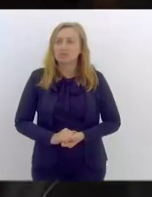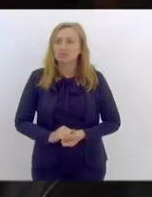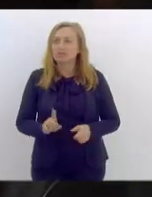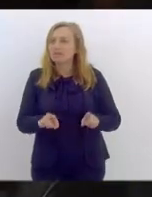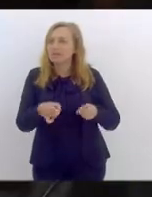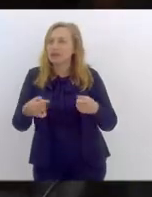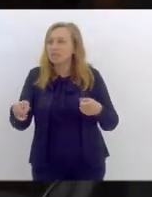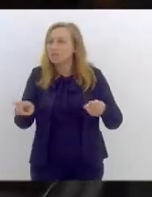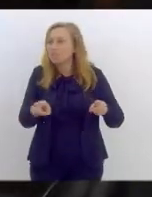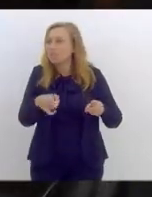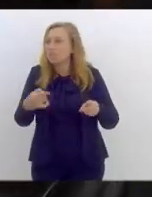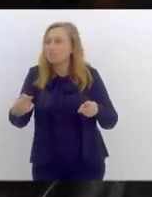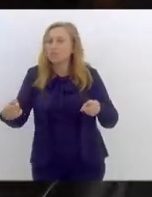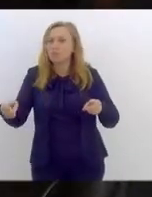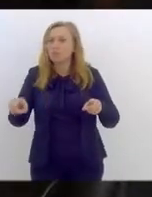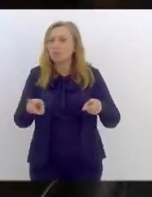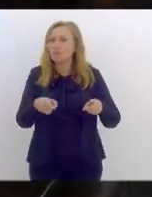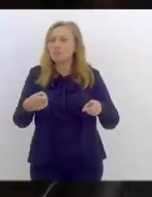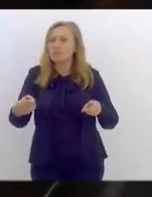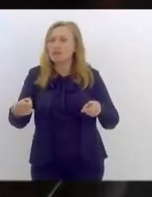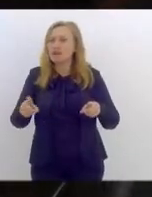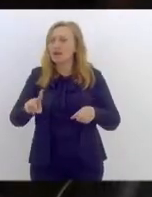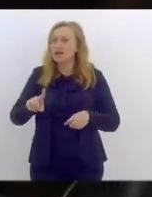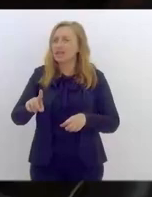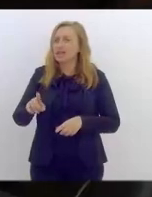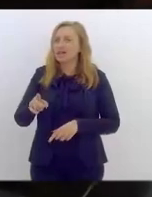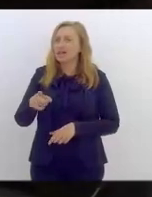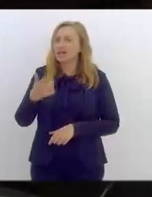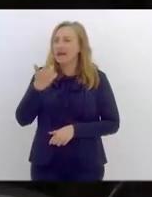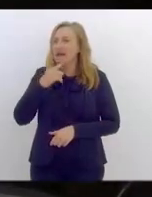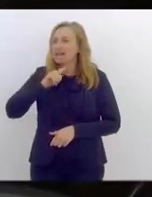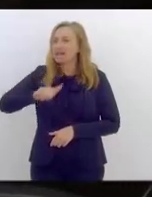aure, boku sure ajala,